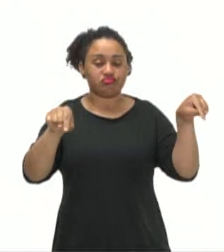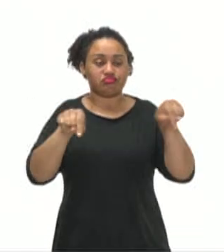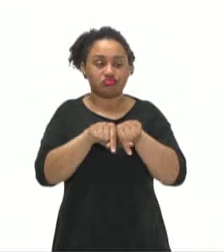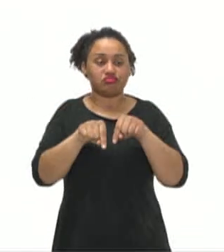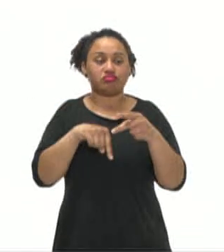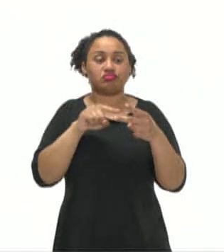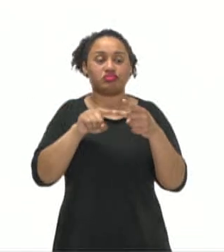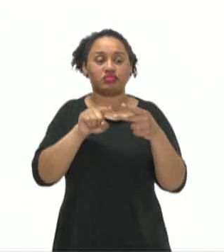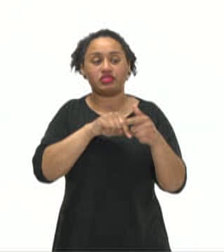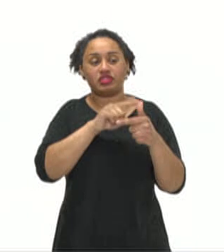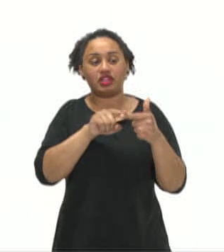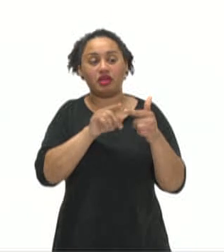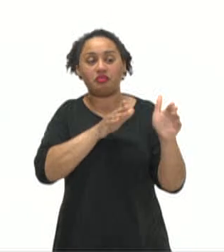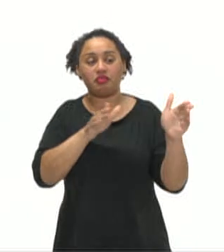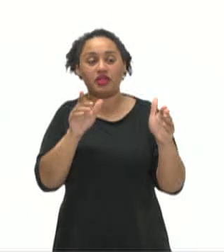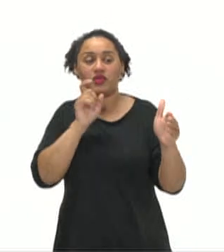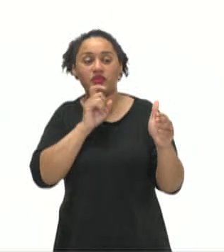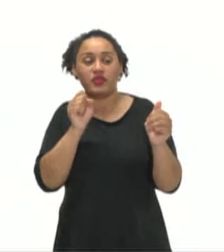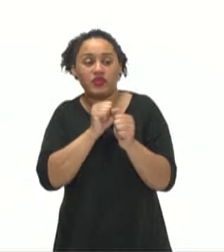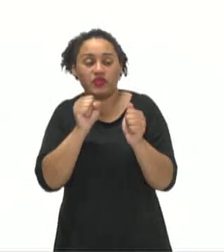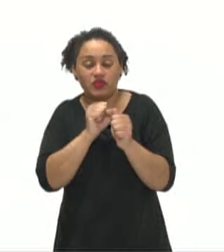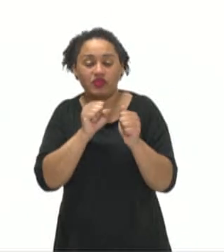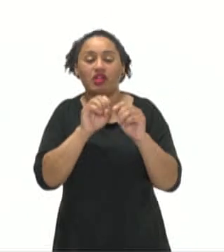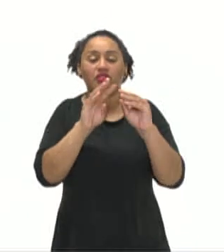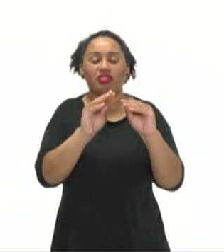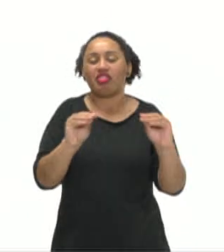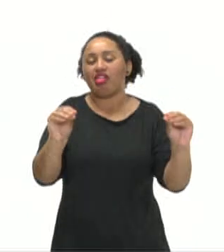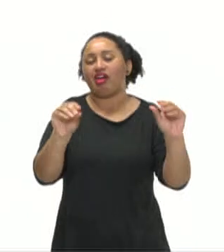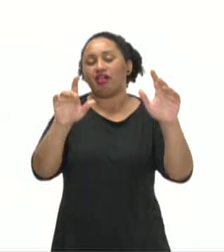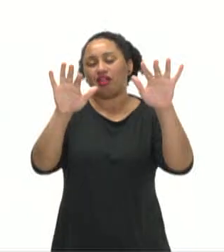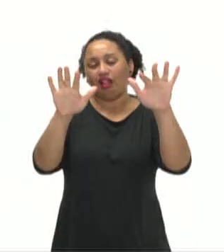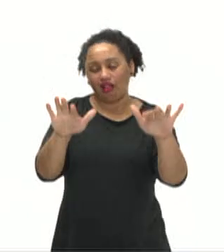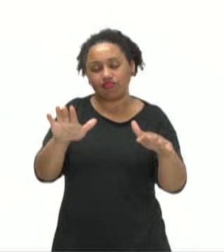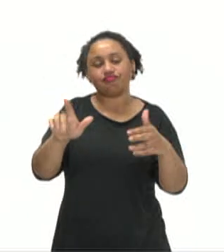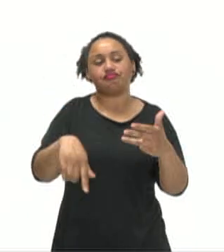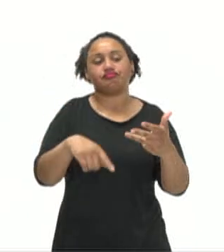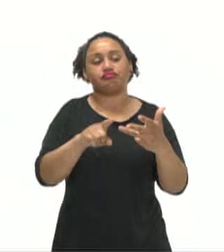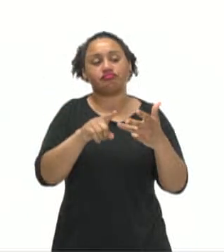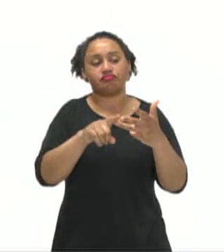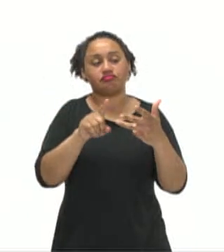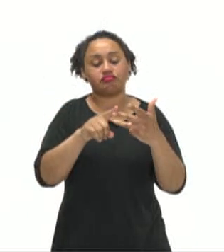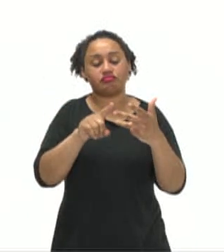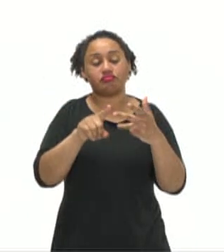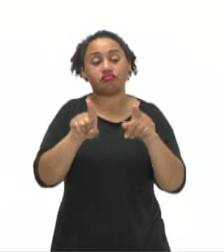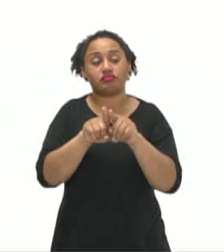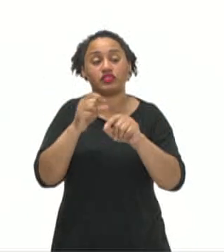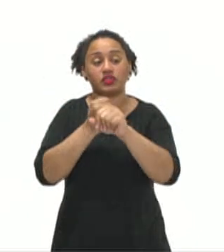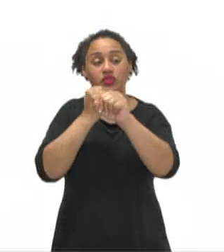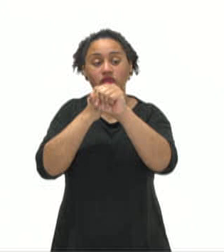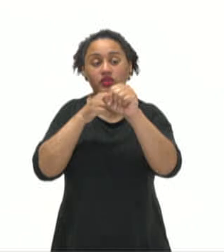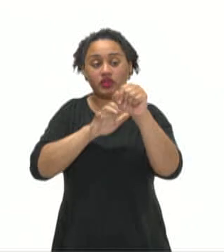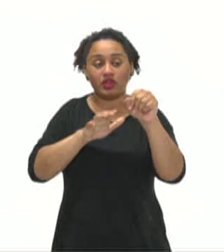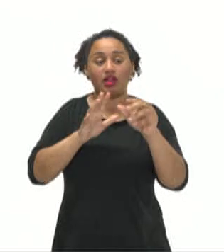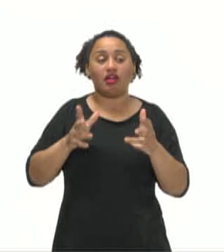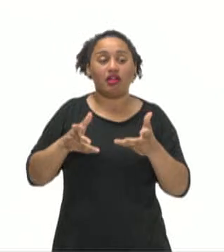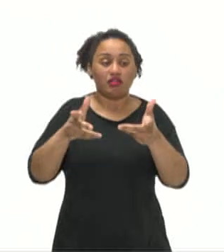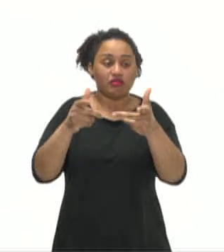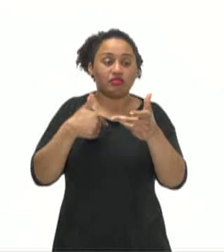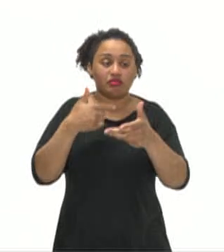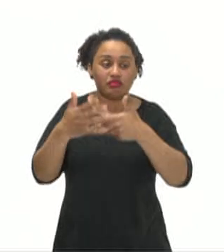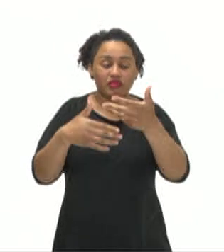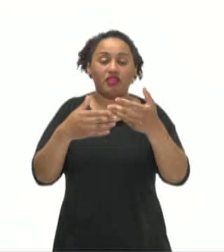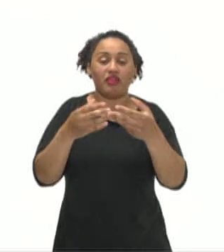estradas durante o inverno. Na construção civil, ele acelera o enrijecimento do concreto. Área de mineração e